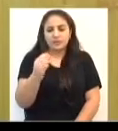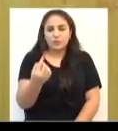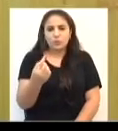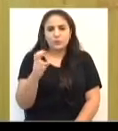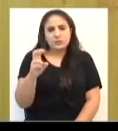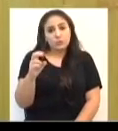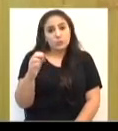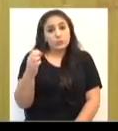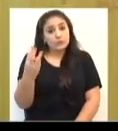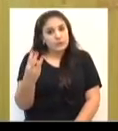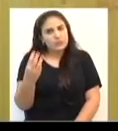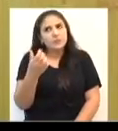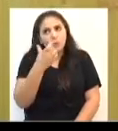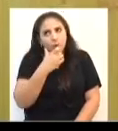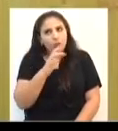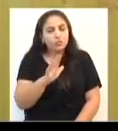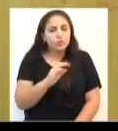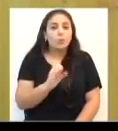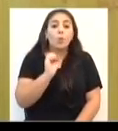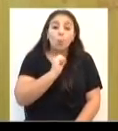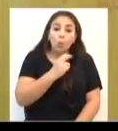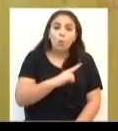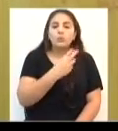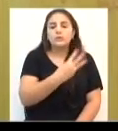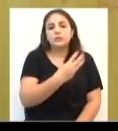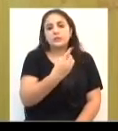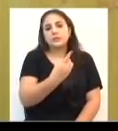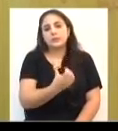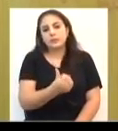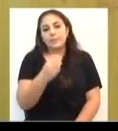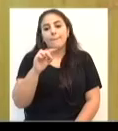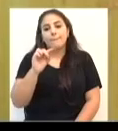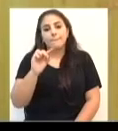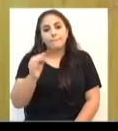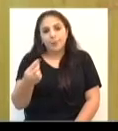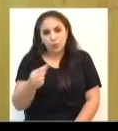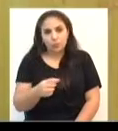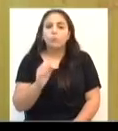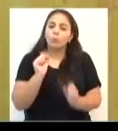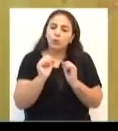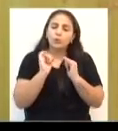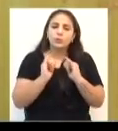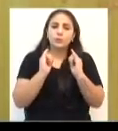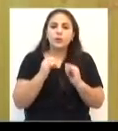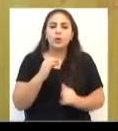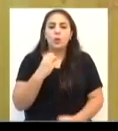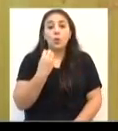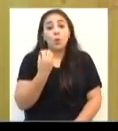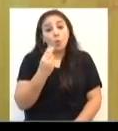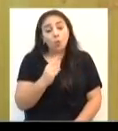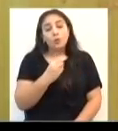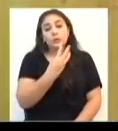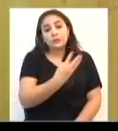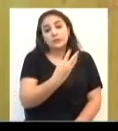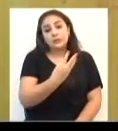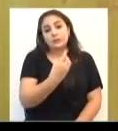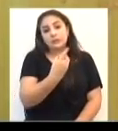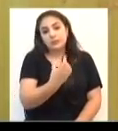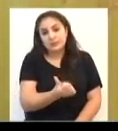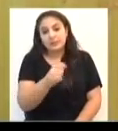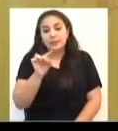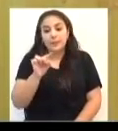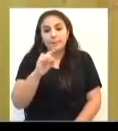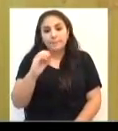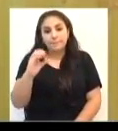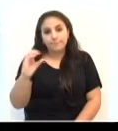3045-0153, se não me engano, mas dá para ligar para o 3316.000 e se informar. E o nosso número da secretaria, que é esse, 3316.000, tem